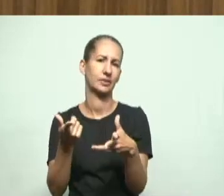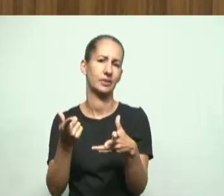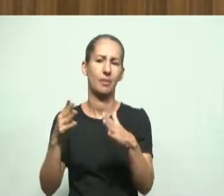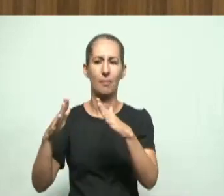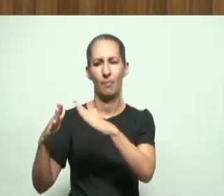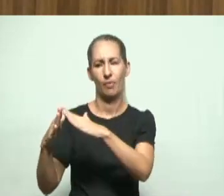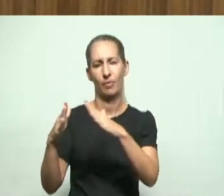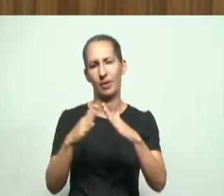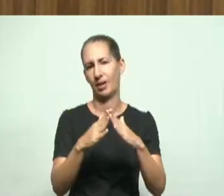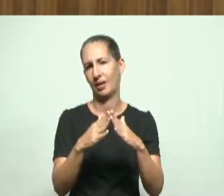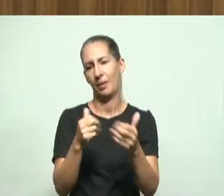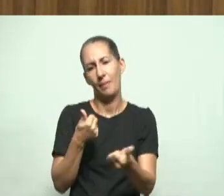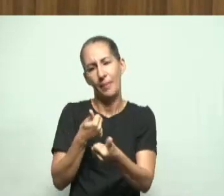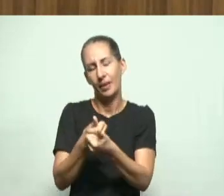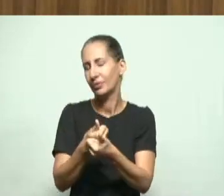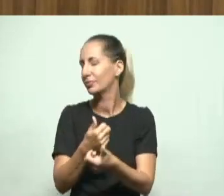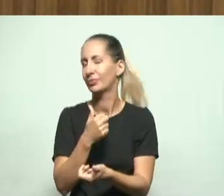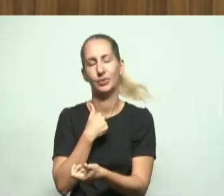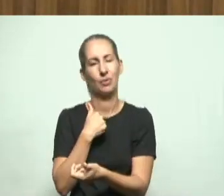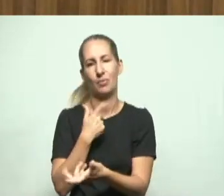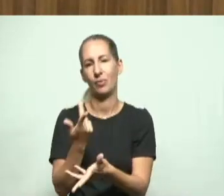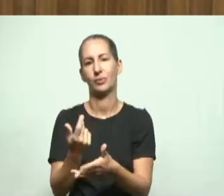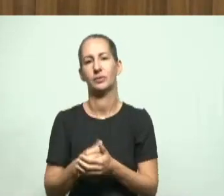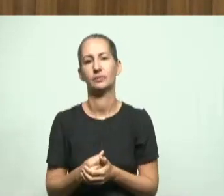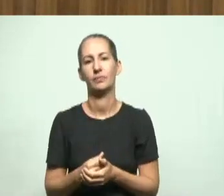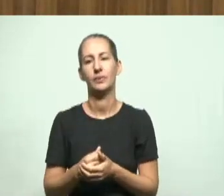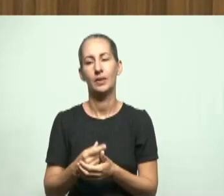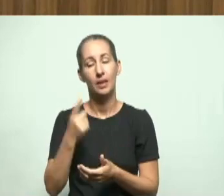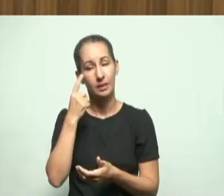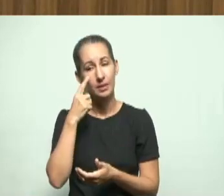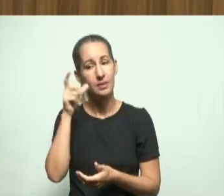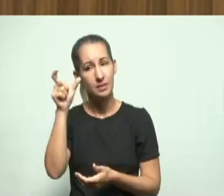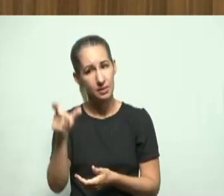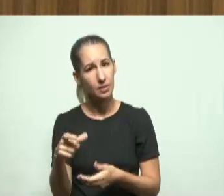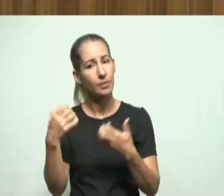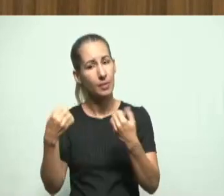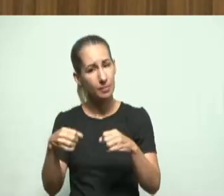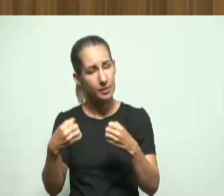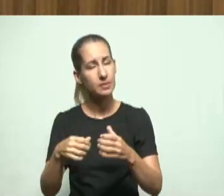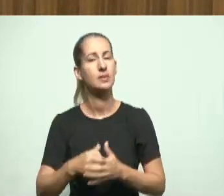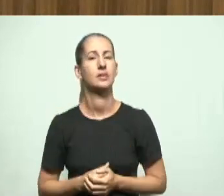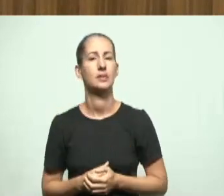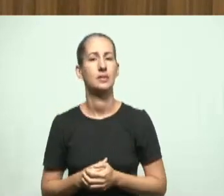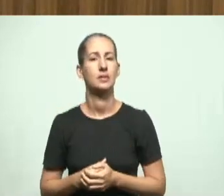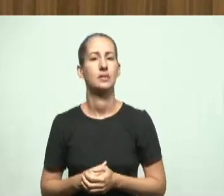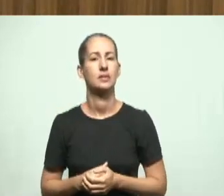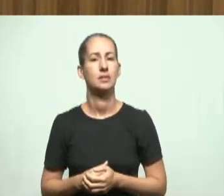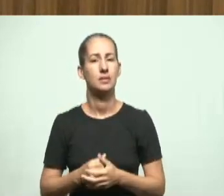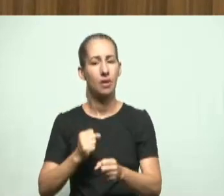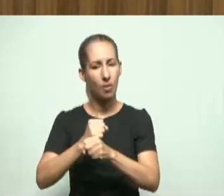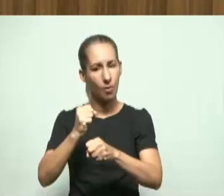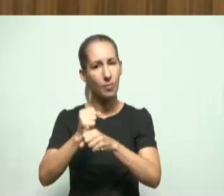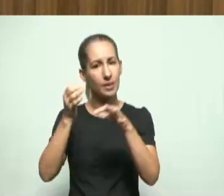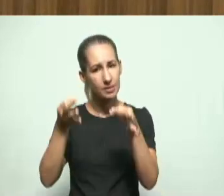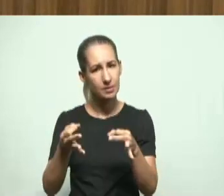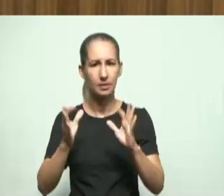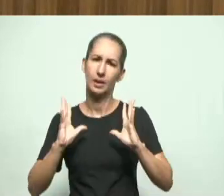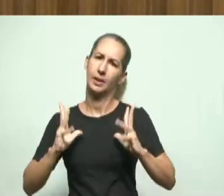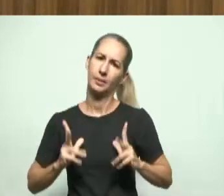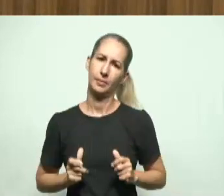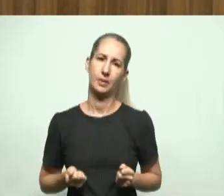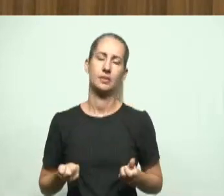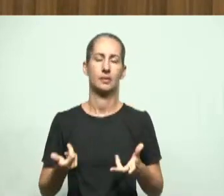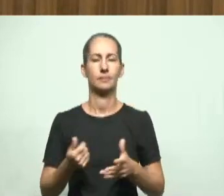morar próximo às lagoas. A prefeitura tem que dar uma atenção e fazer as obras necessárias, pelo menos a limpeza,